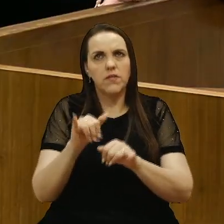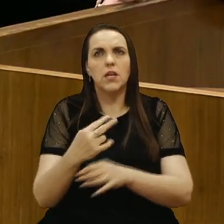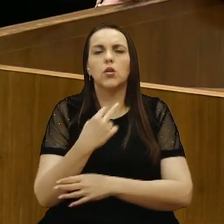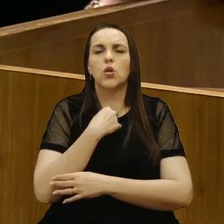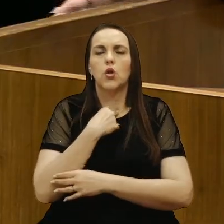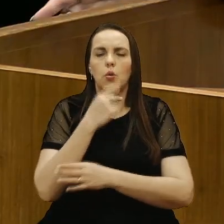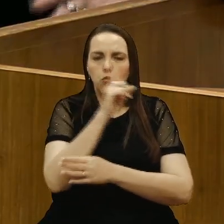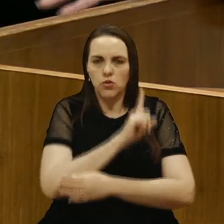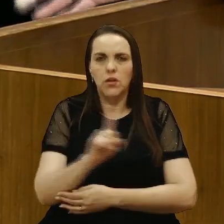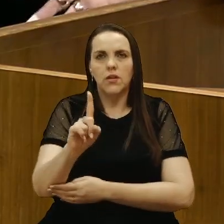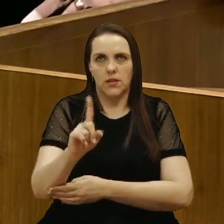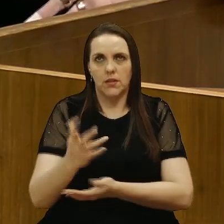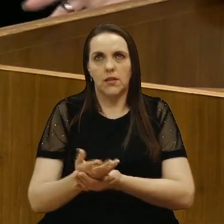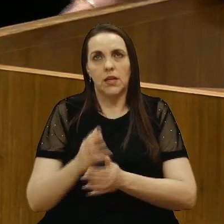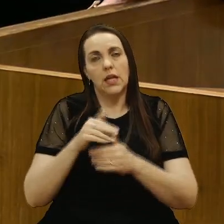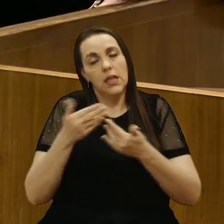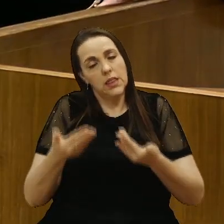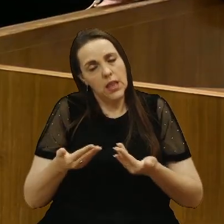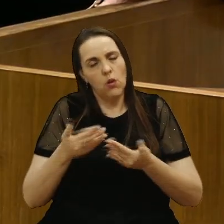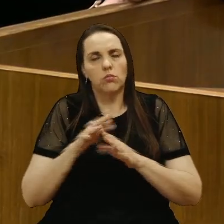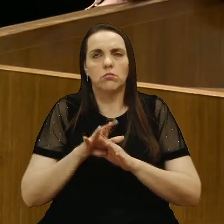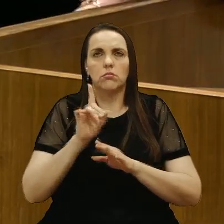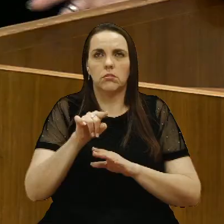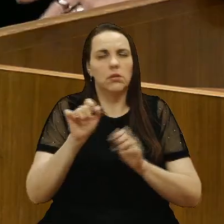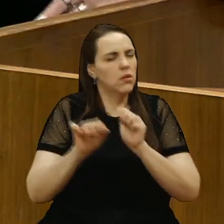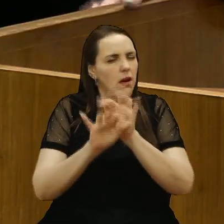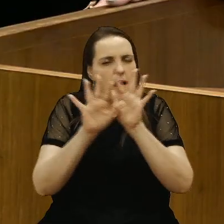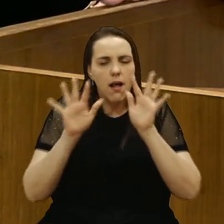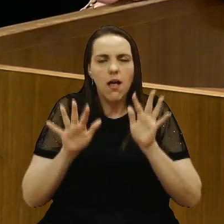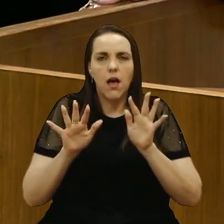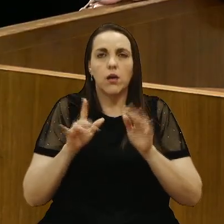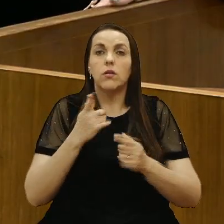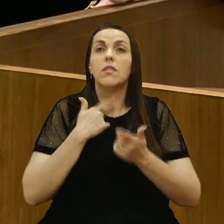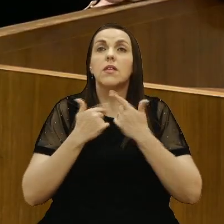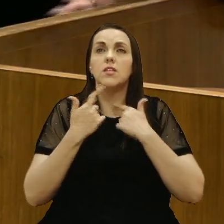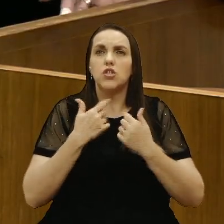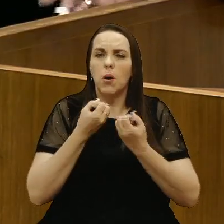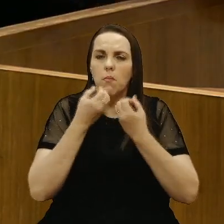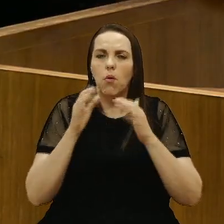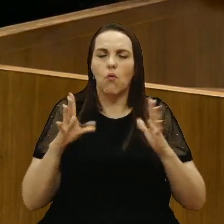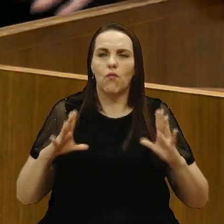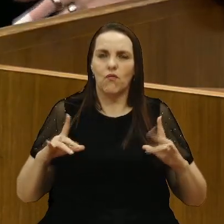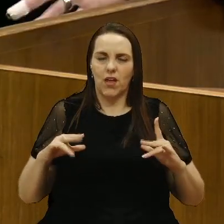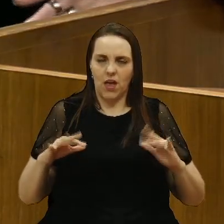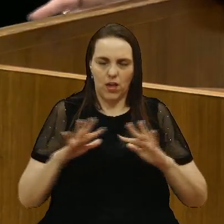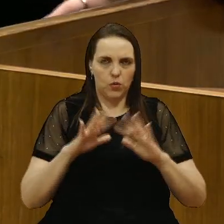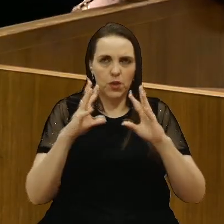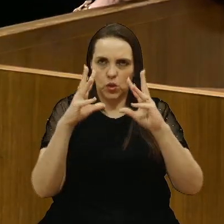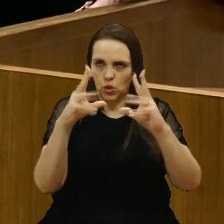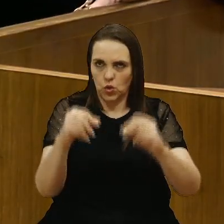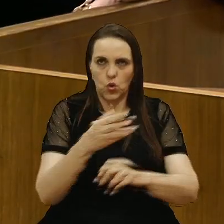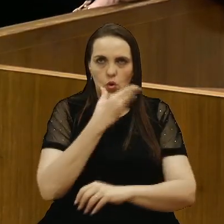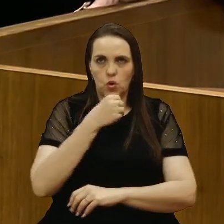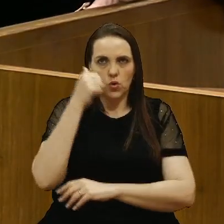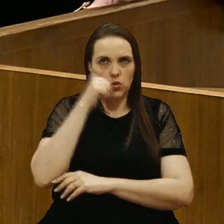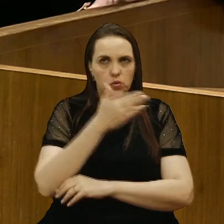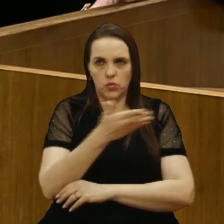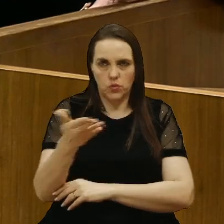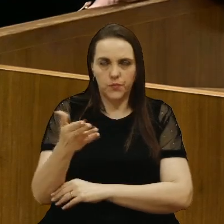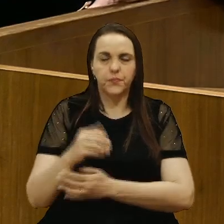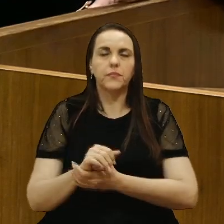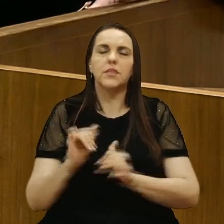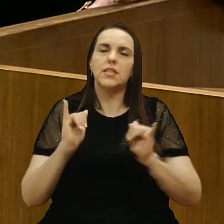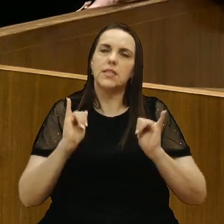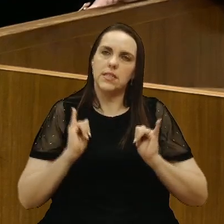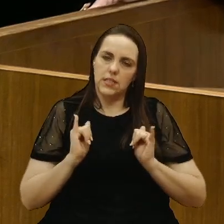poderia ir. Então, deixando isso nítido, e desejar, então, um bom feriado para todos e todas nós, que a gente